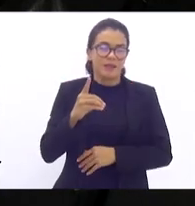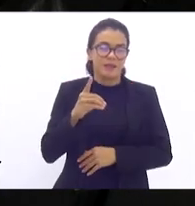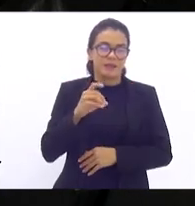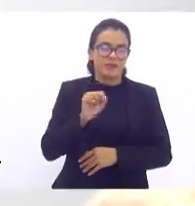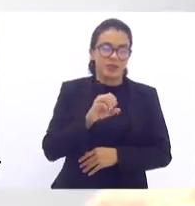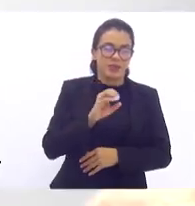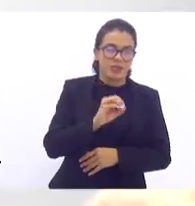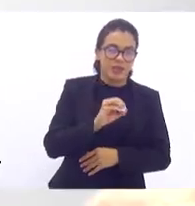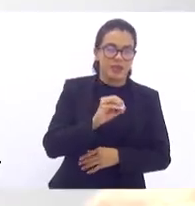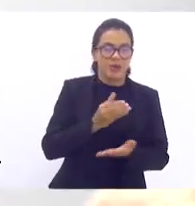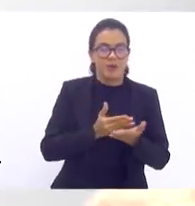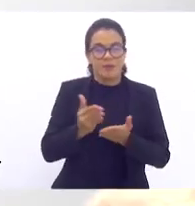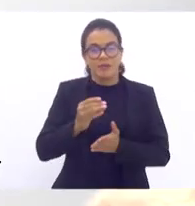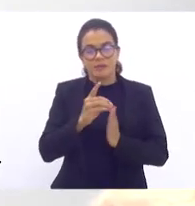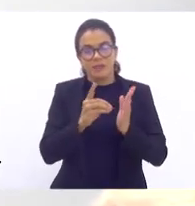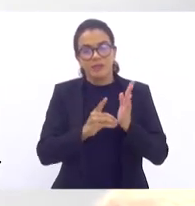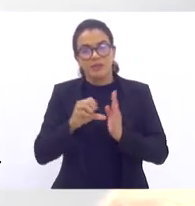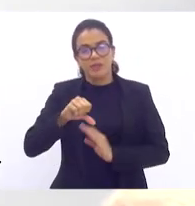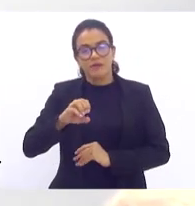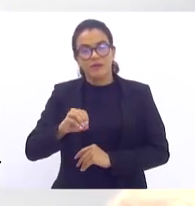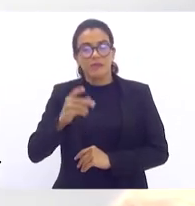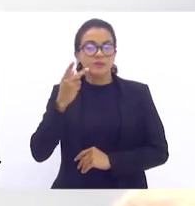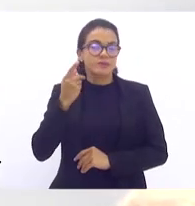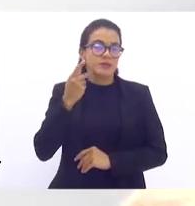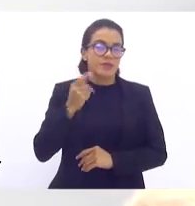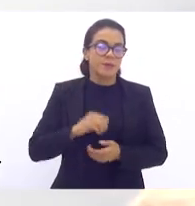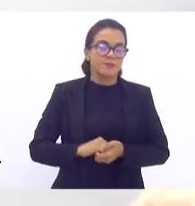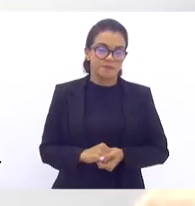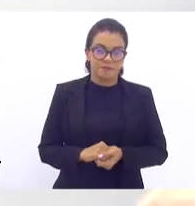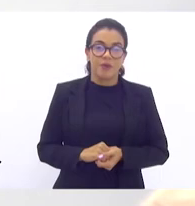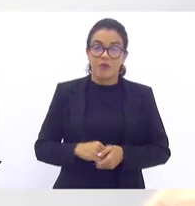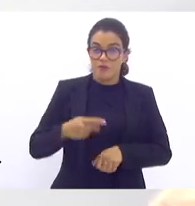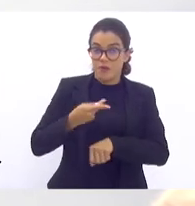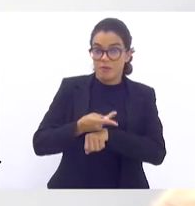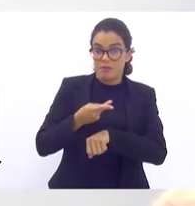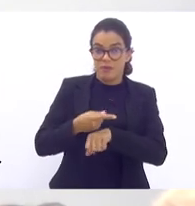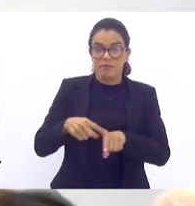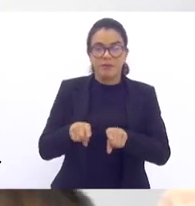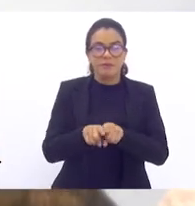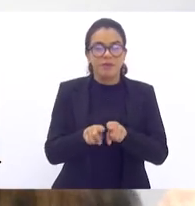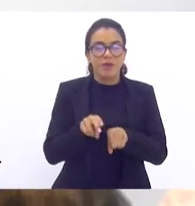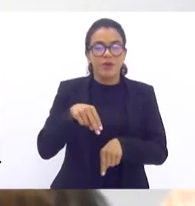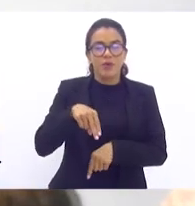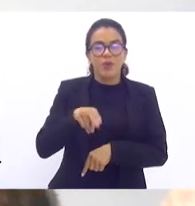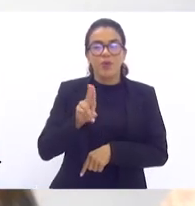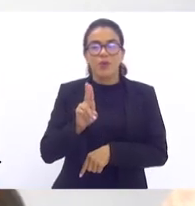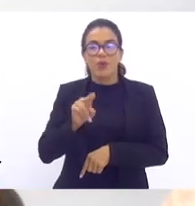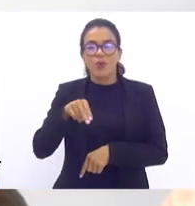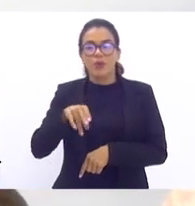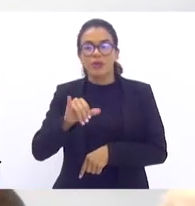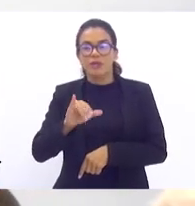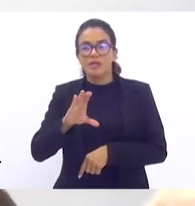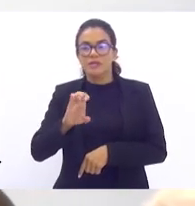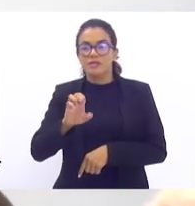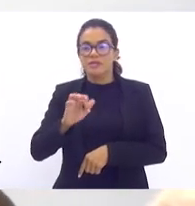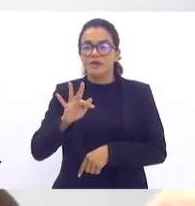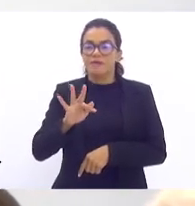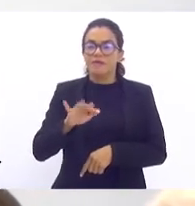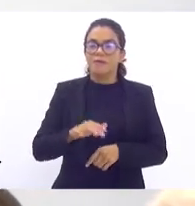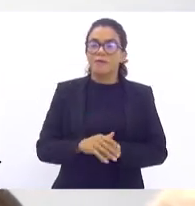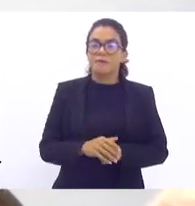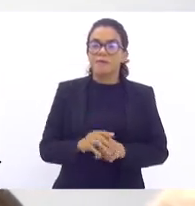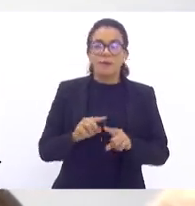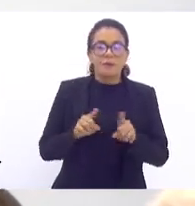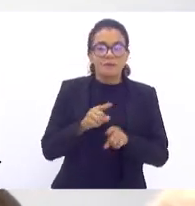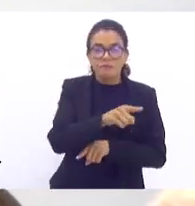década de 80 início da década de 90 que foi Premium até na Unicef não sei se infelizmente eu não peguei o início da palestra mas